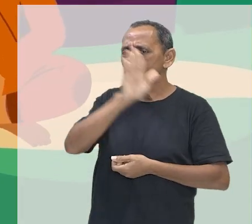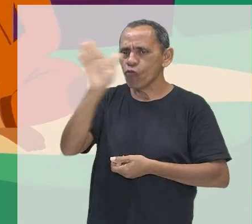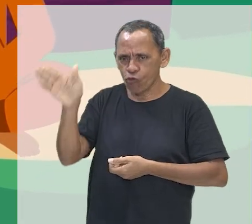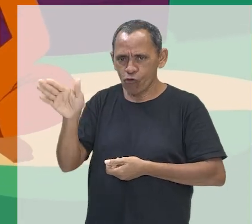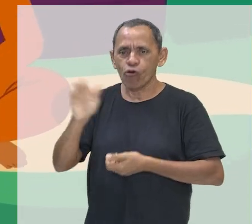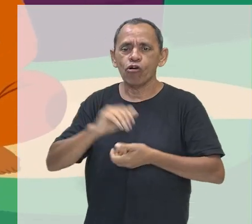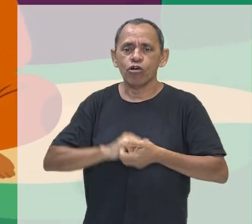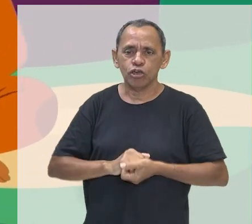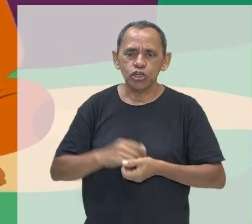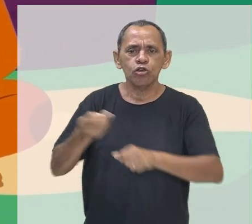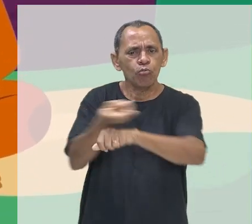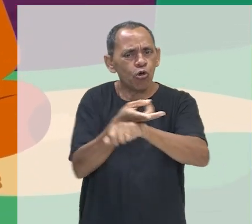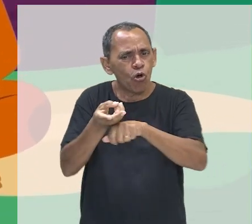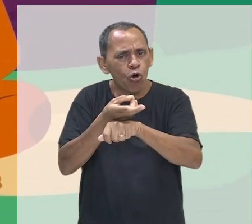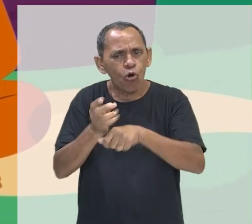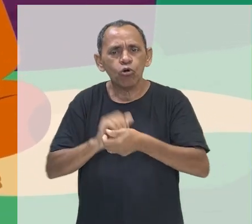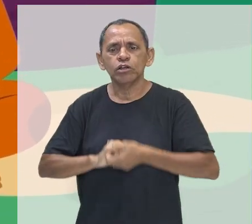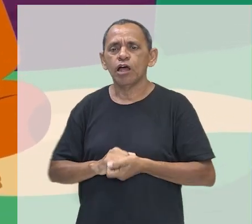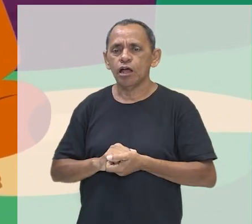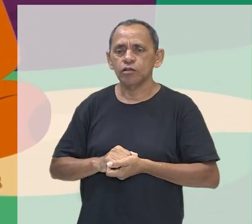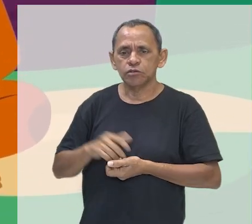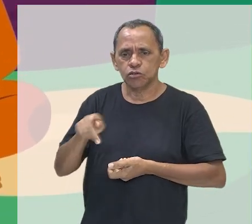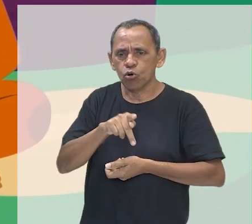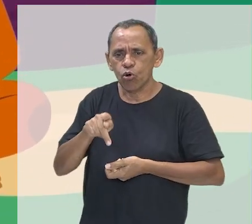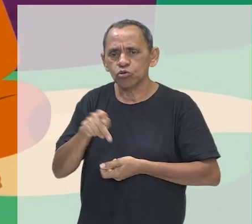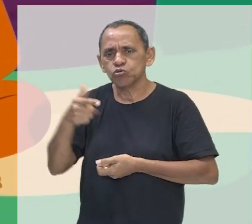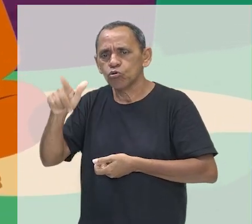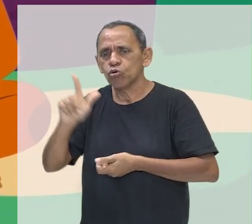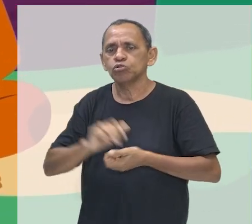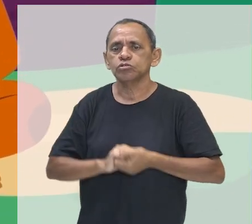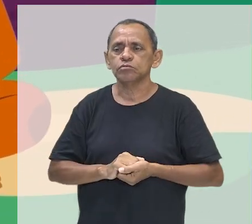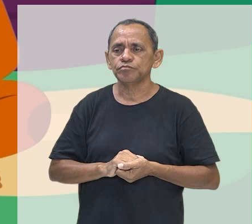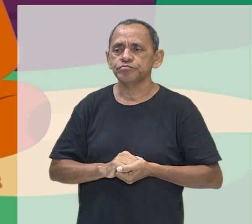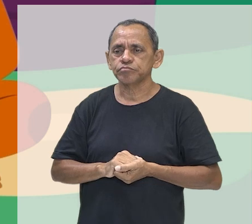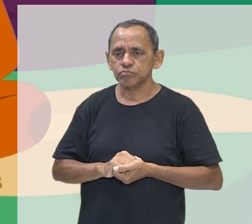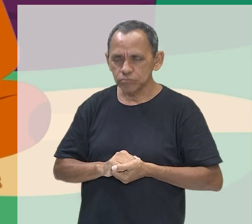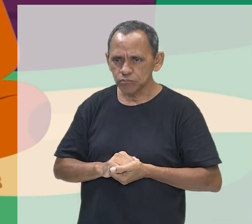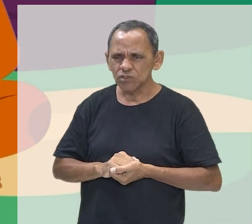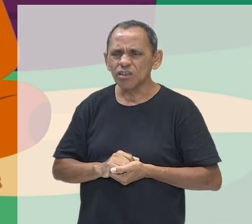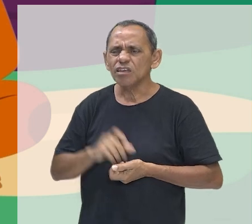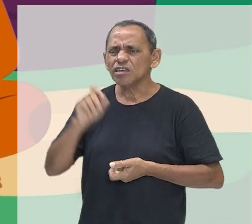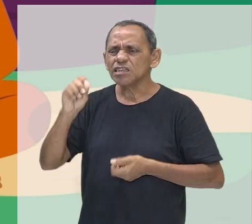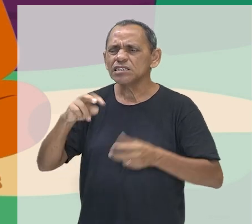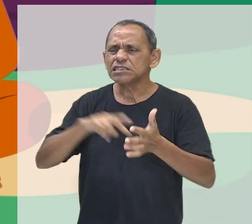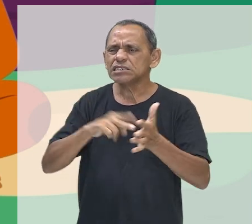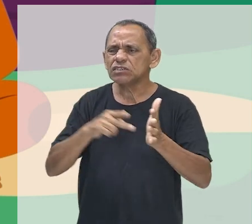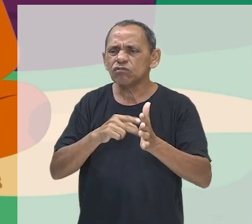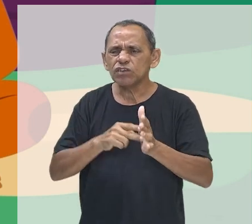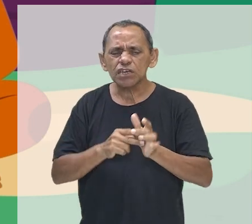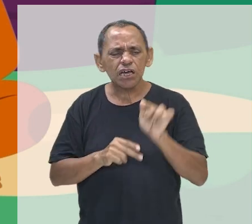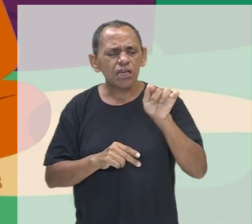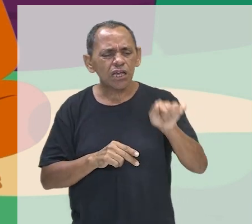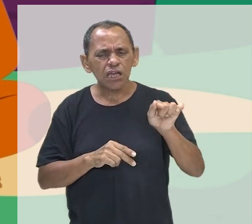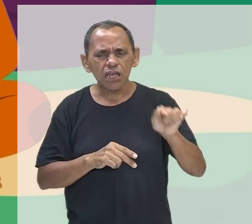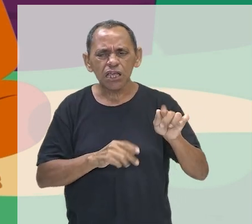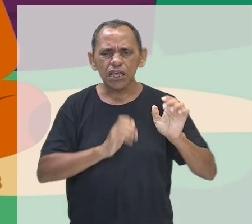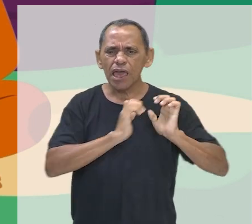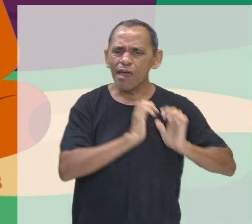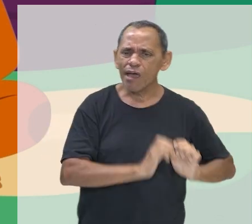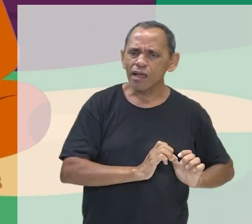seguinte pergunta: Mestre, o que é ética? E como eu posso explicar aos meus